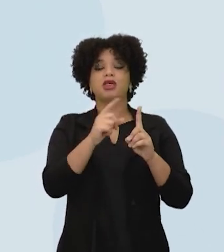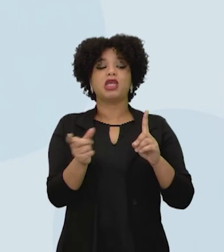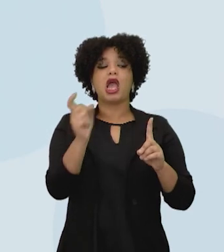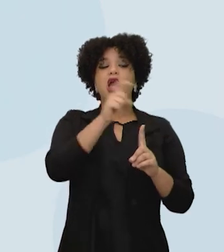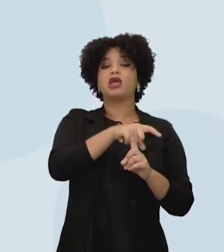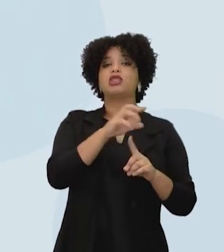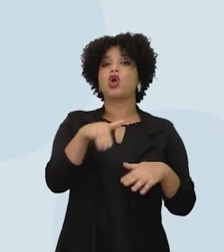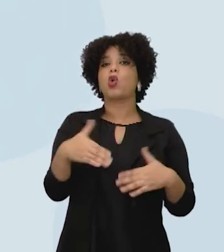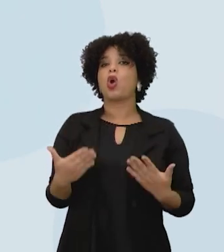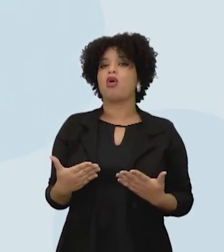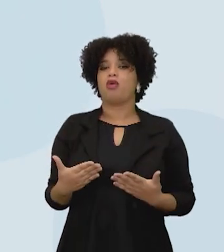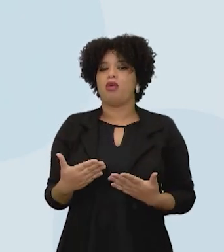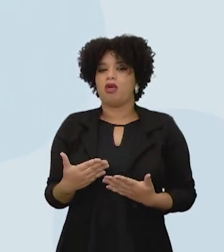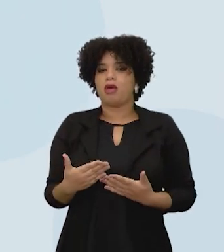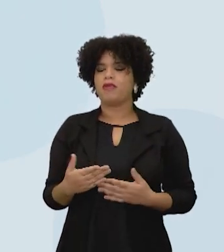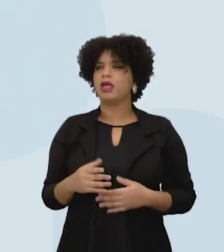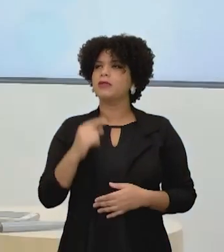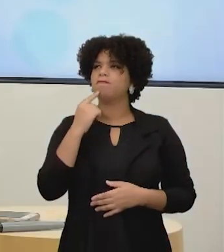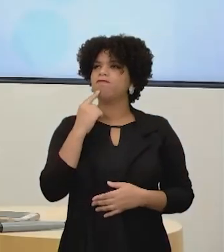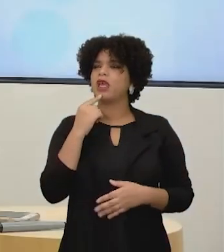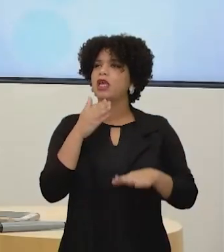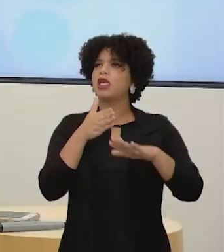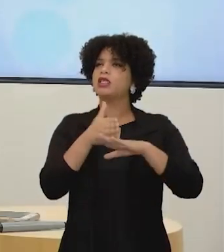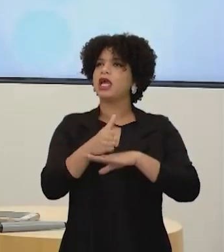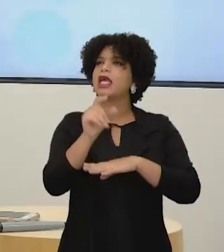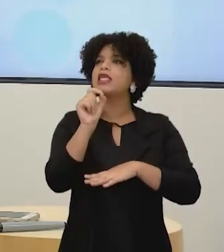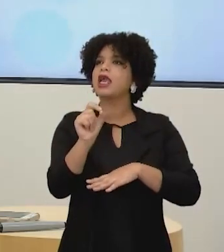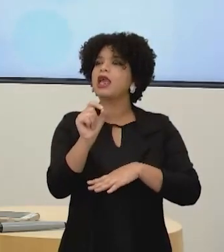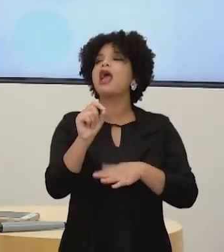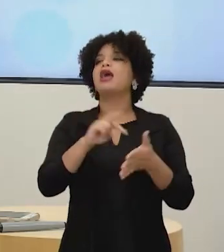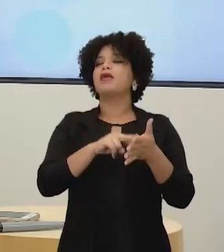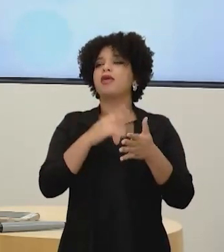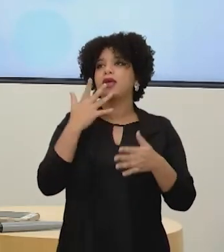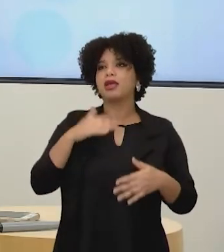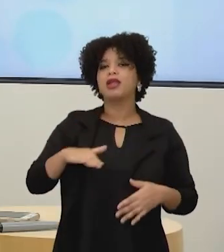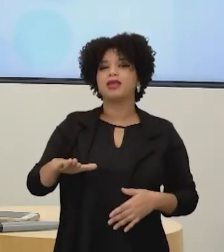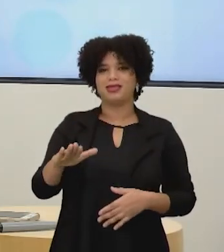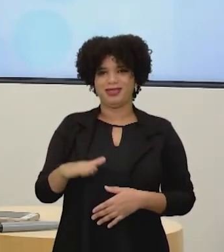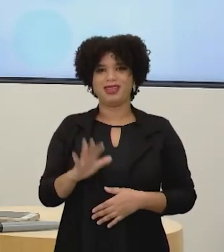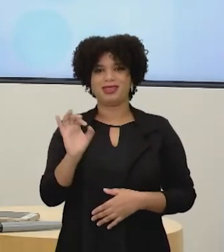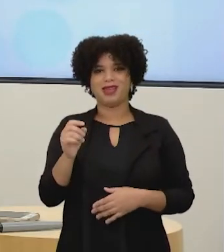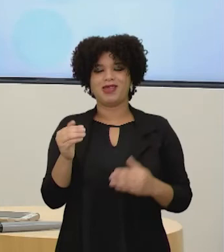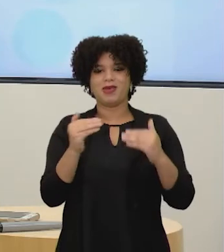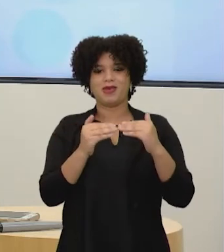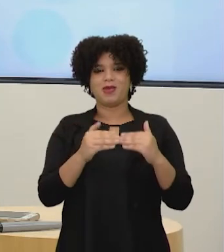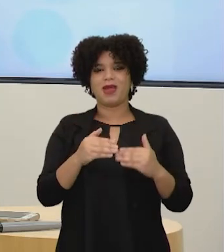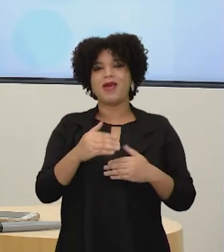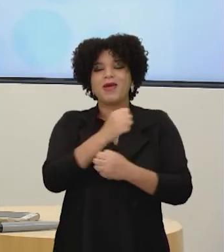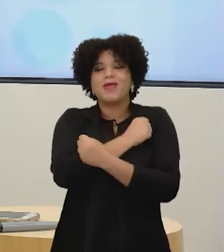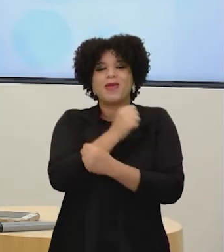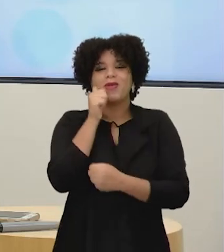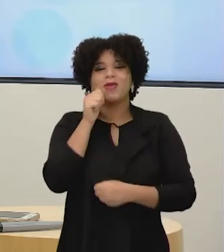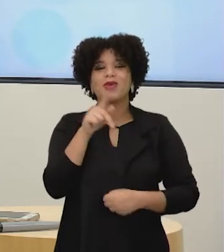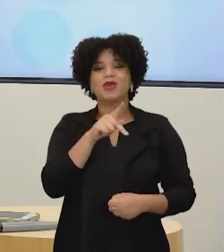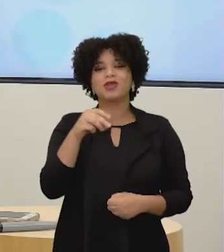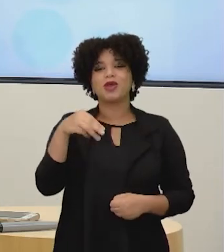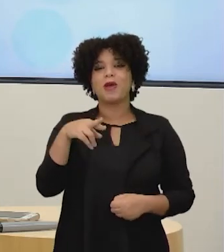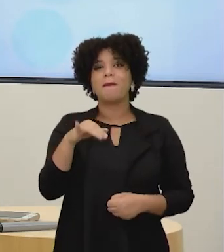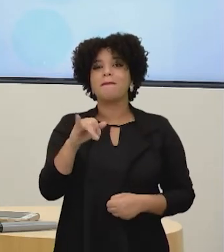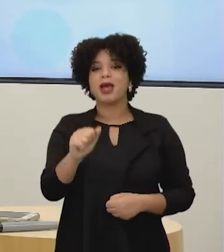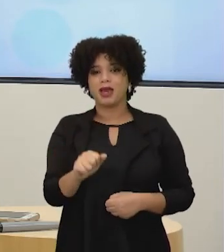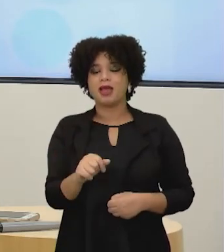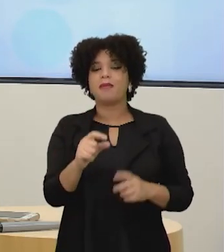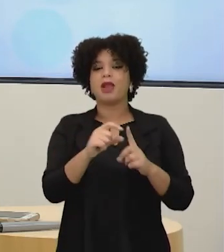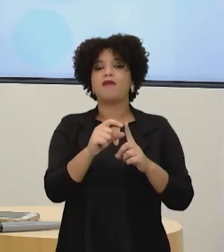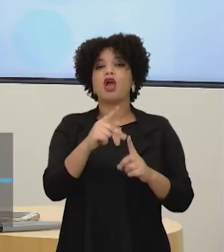está entrando, né? Aí você vai conseguir achar a resposta, que é as crianças. Um abraço para a Maria, que eu falei anteriormente. Polissemia, que